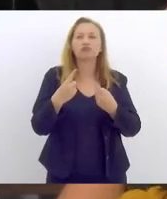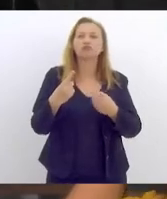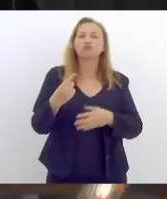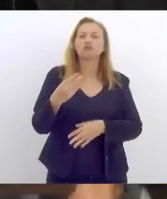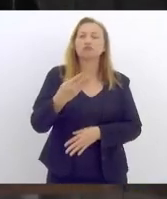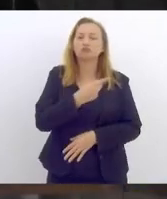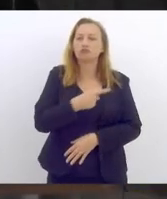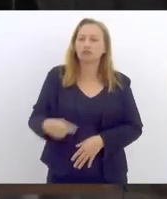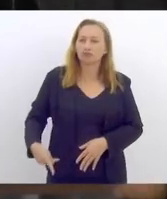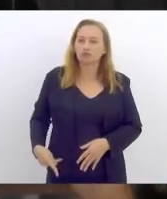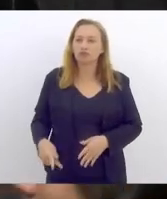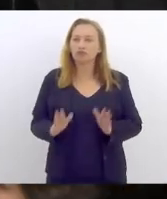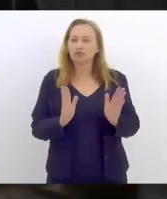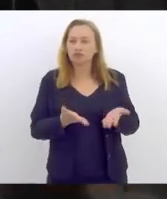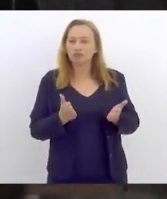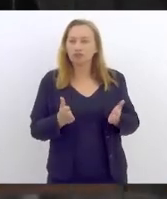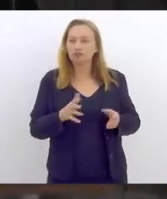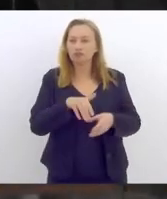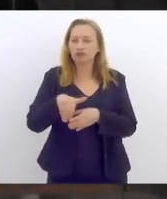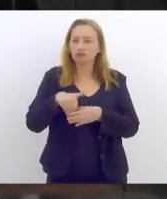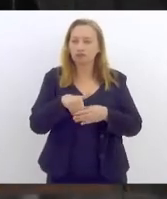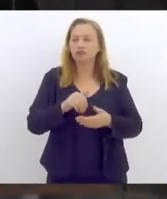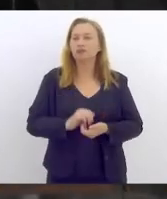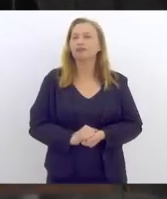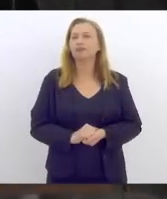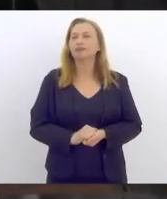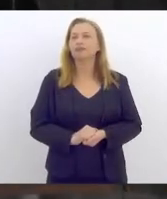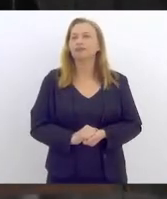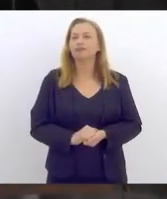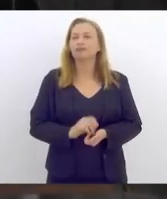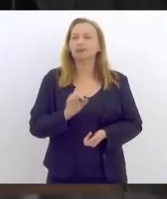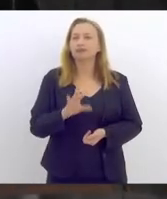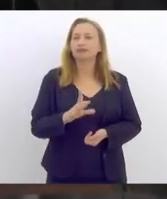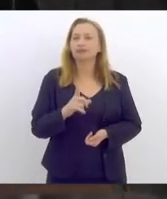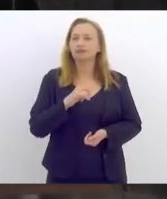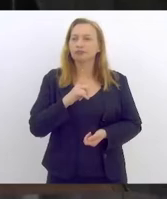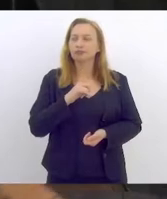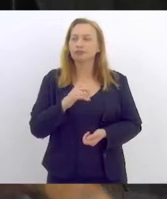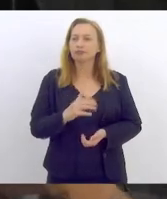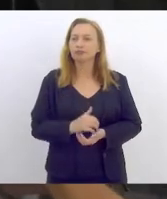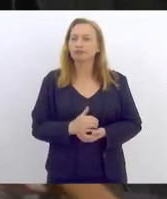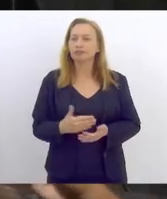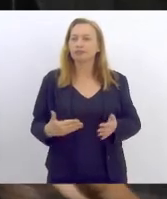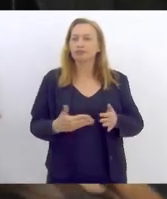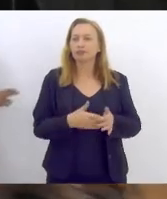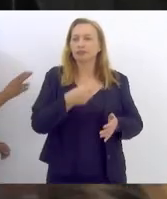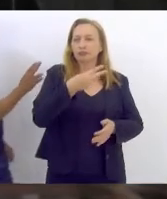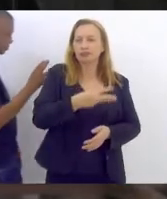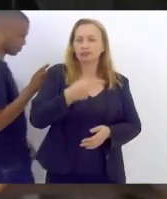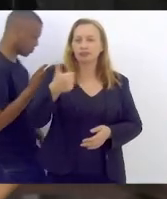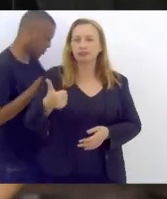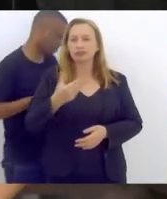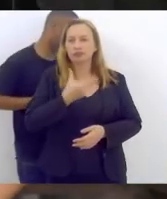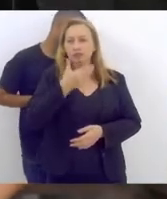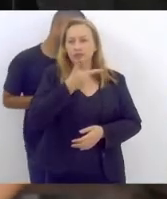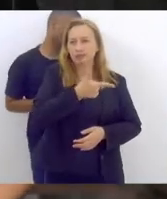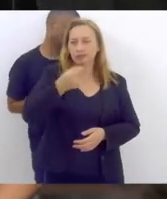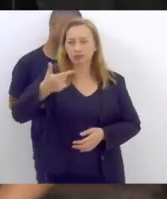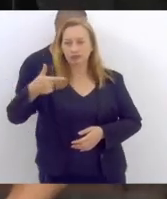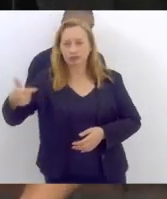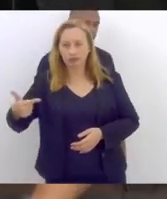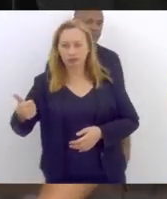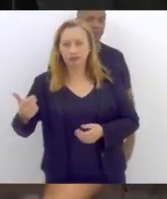da república durante a campanha presidencial que só tem programação para 31 de Dezembro de 2022